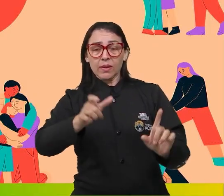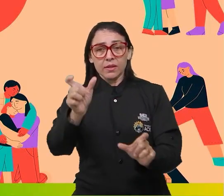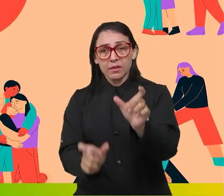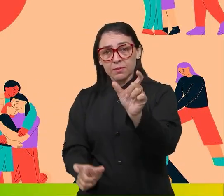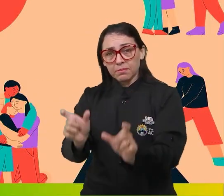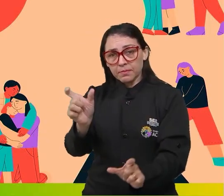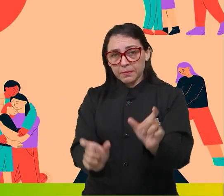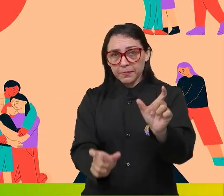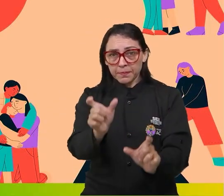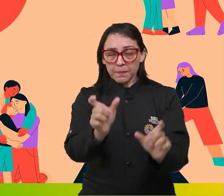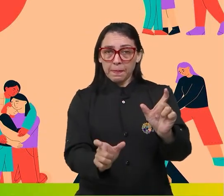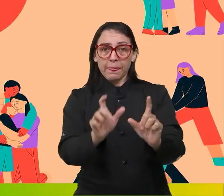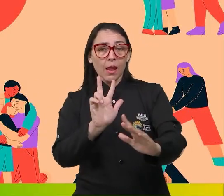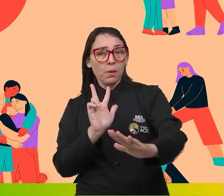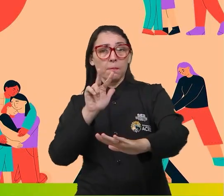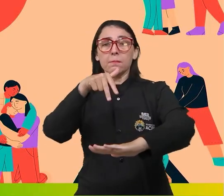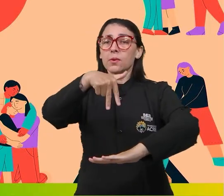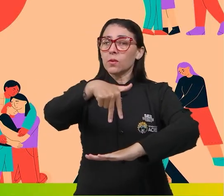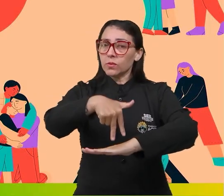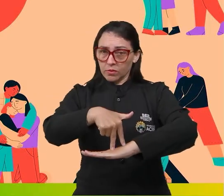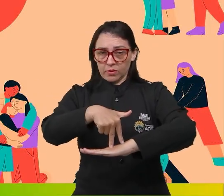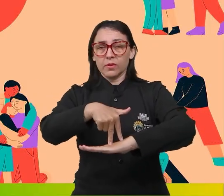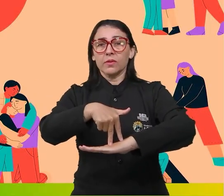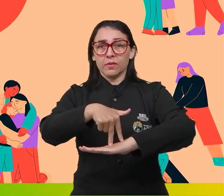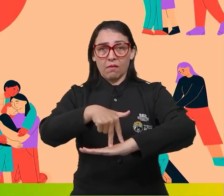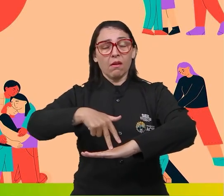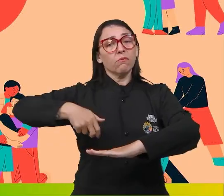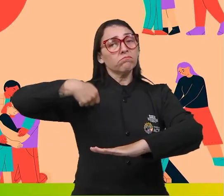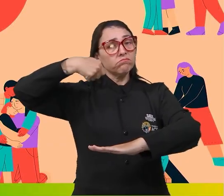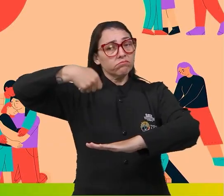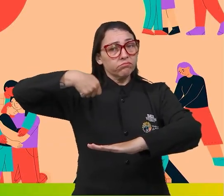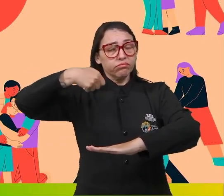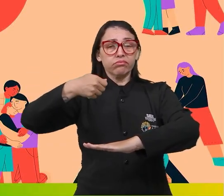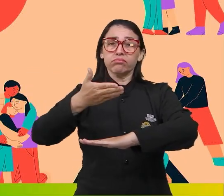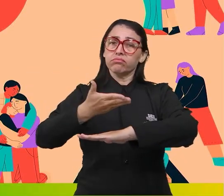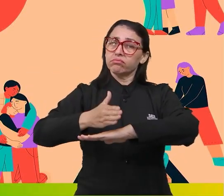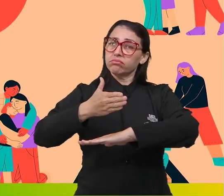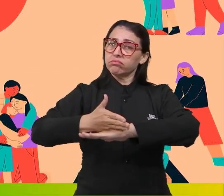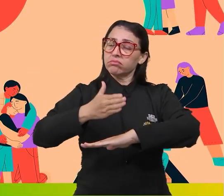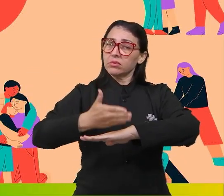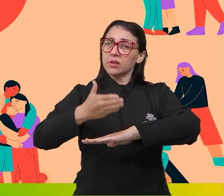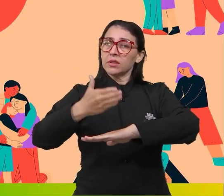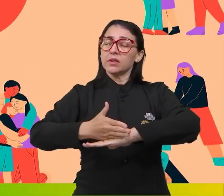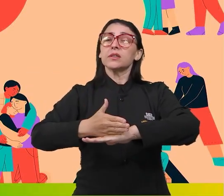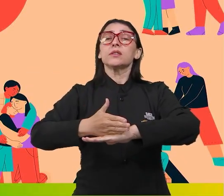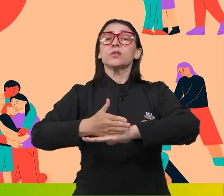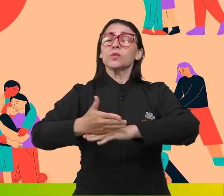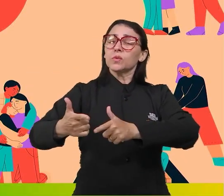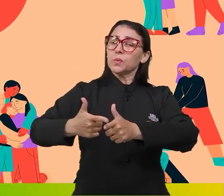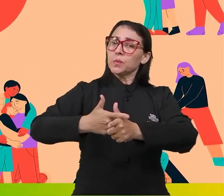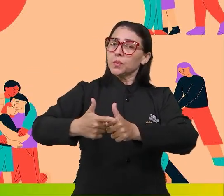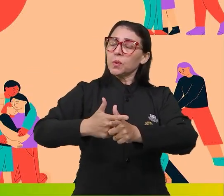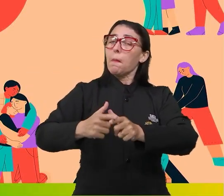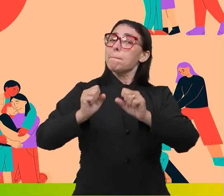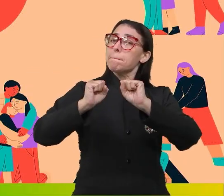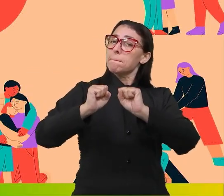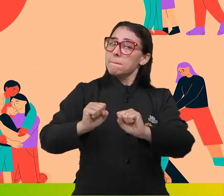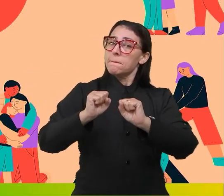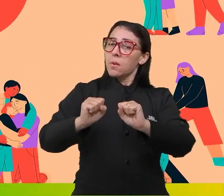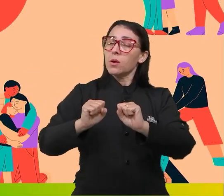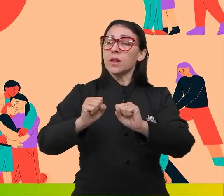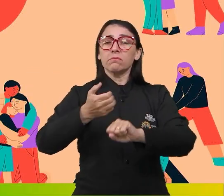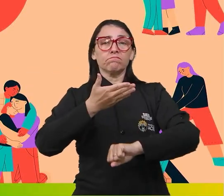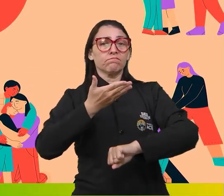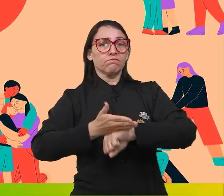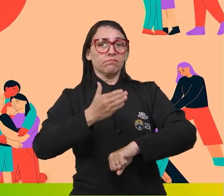são levadas ao protagonismo, ou seja, elas vão atuar frente a essas opressões, podendo